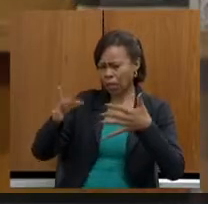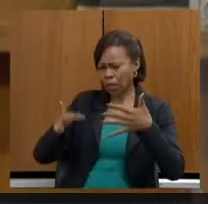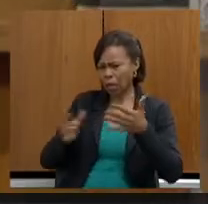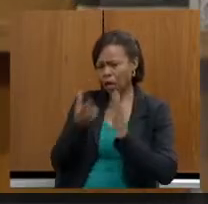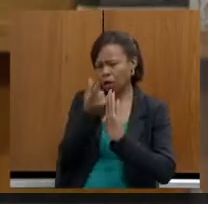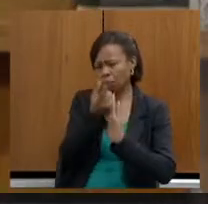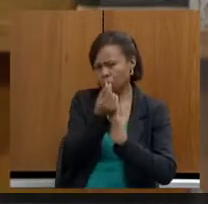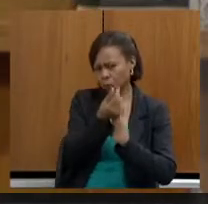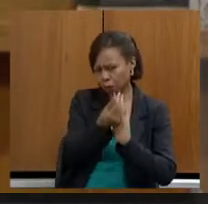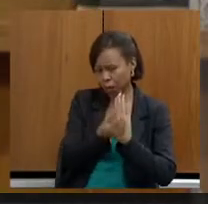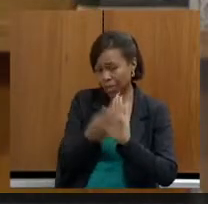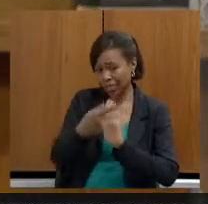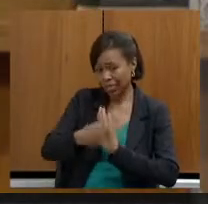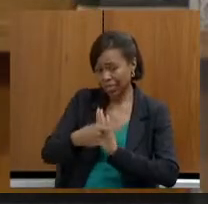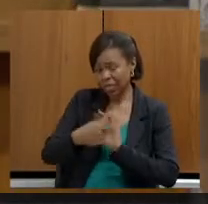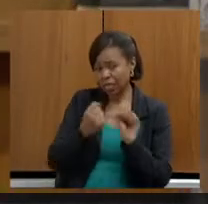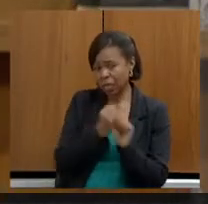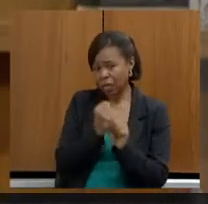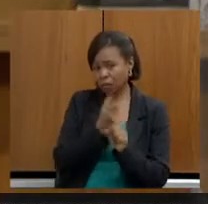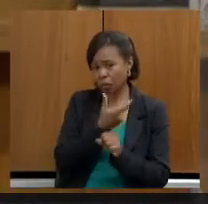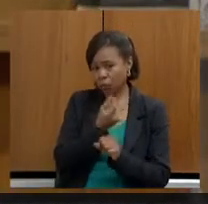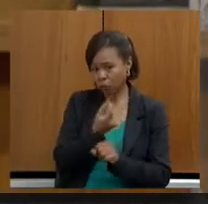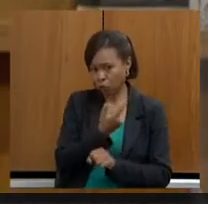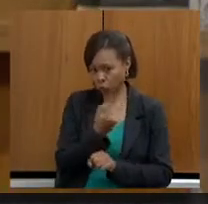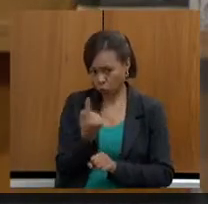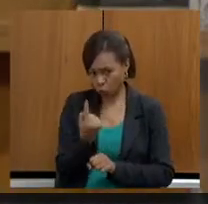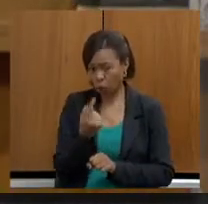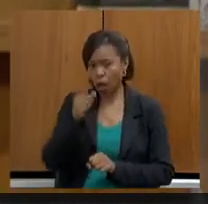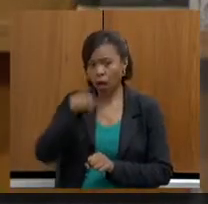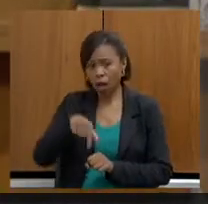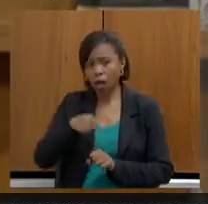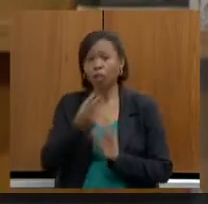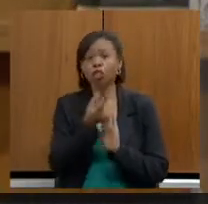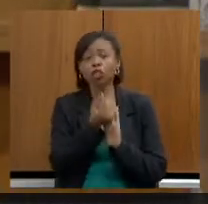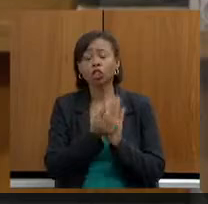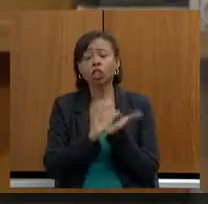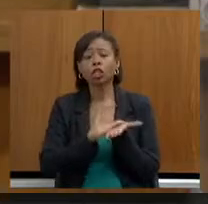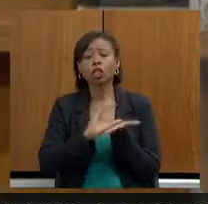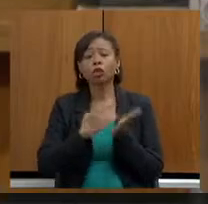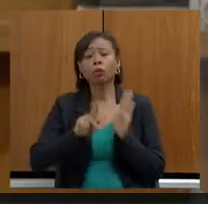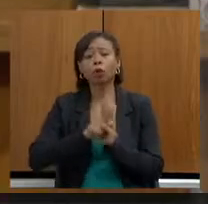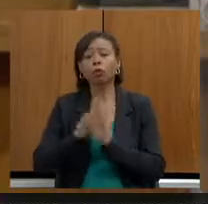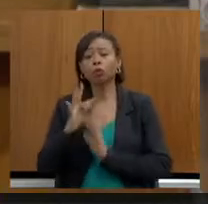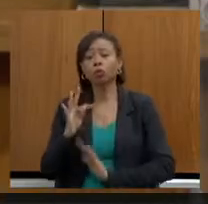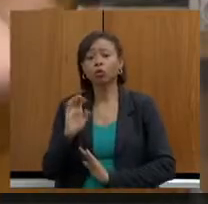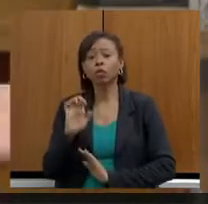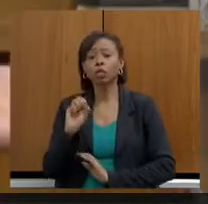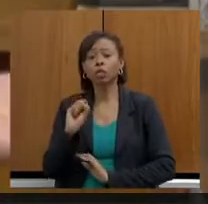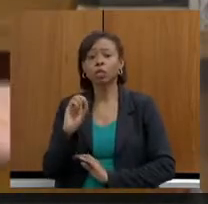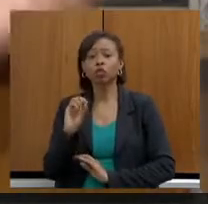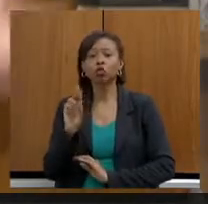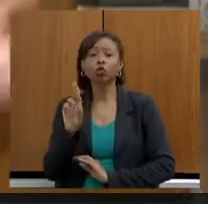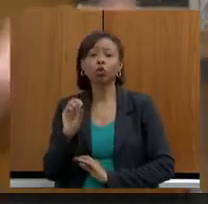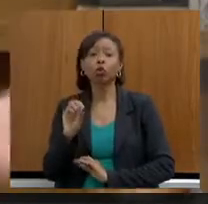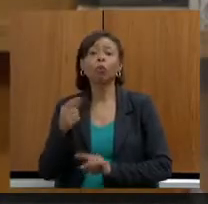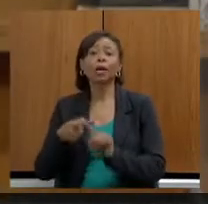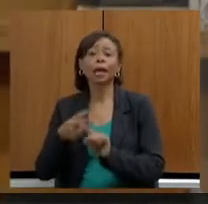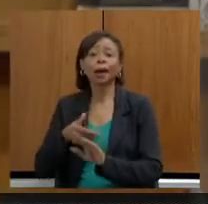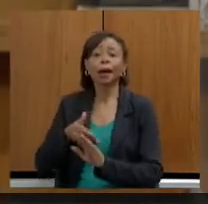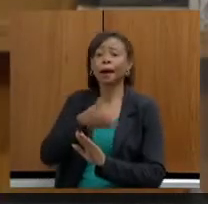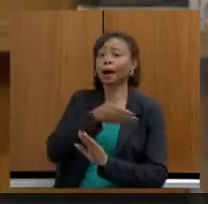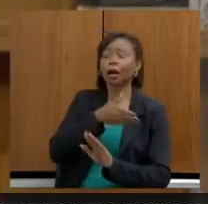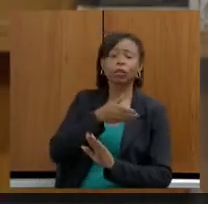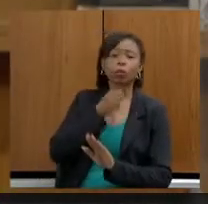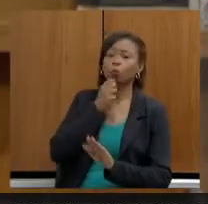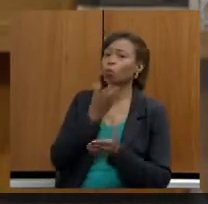orçamentária e financeira deste ano este ano estamos usando o recurso de tesouro porque ainda não tínhamos aprovação desta casa que